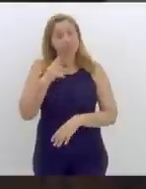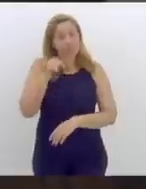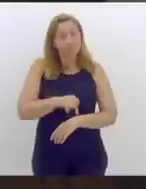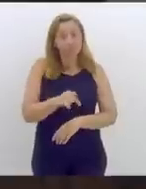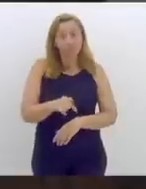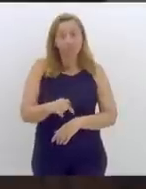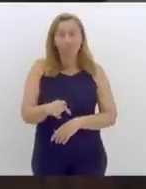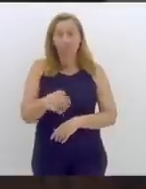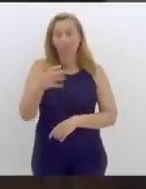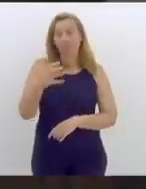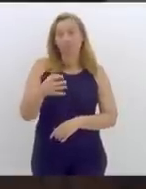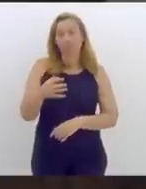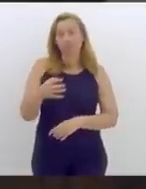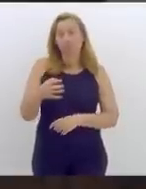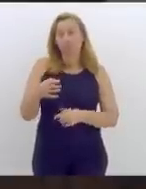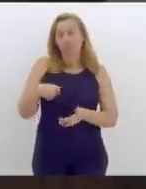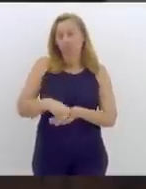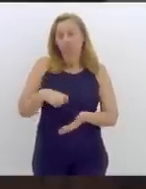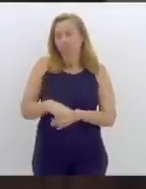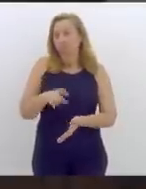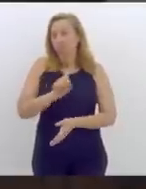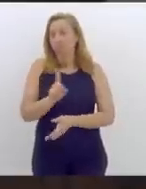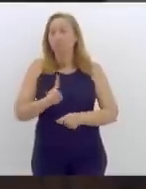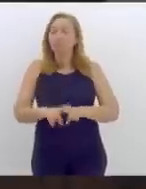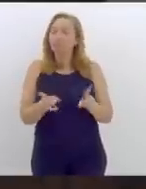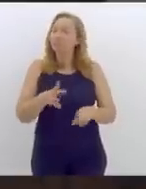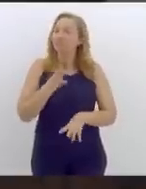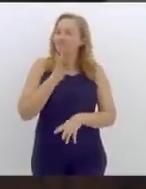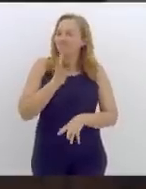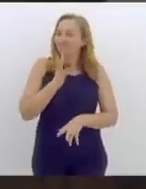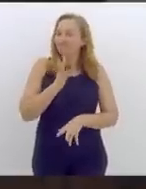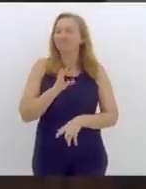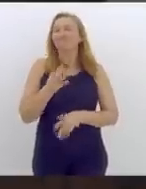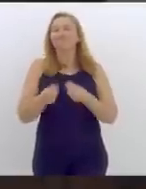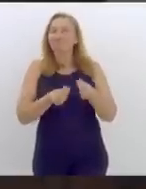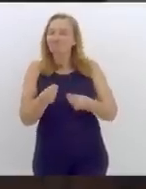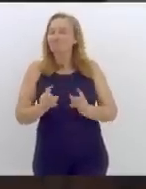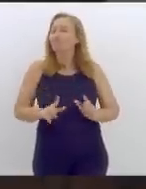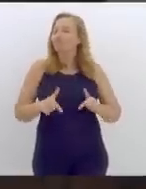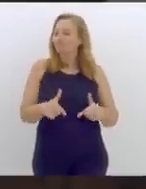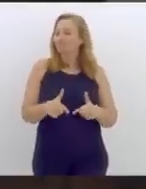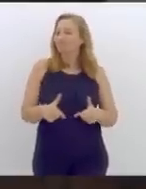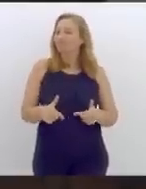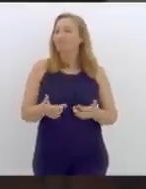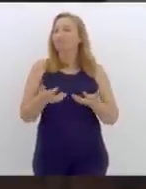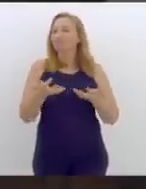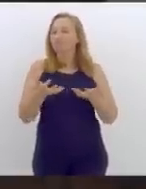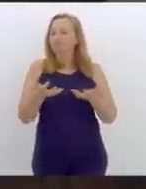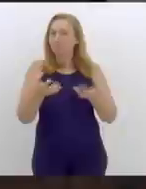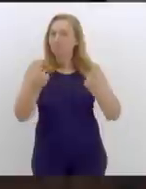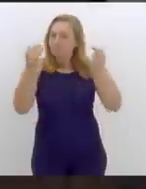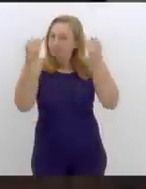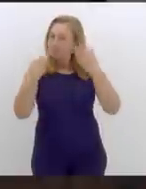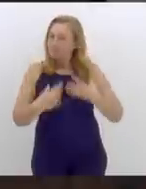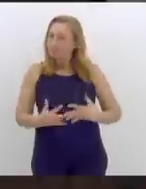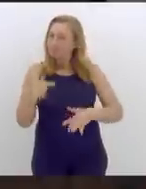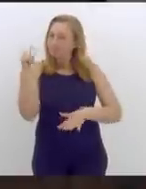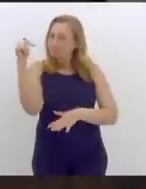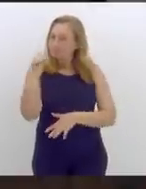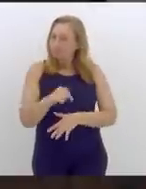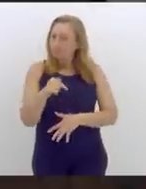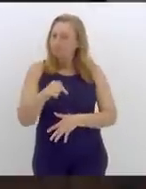aqui não vou ter nenhuma punição mas infelizmente nós conhecemos como funciona quero deixar bem claro aqui